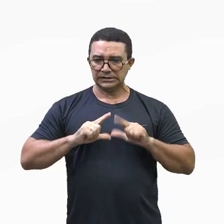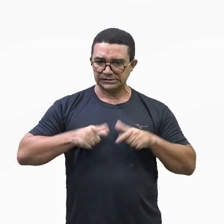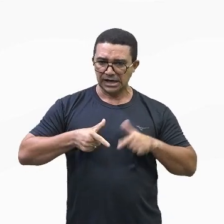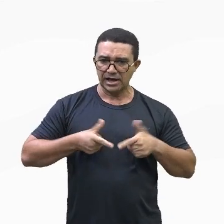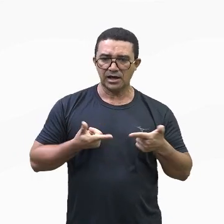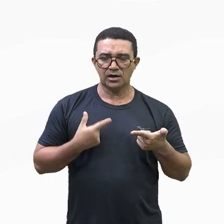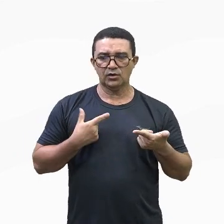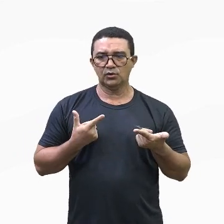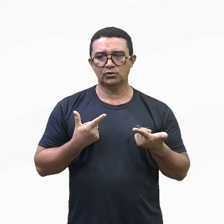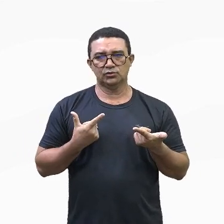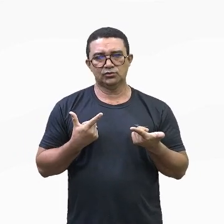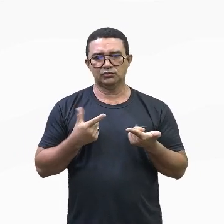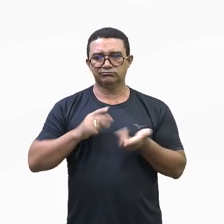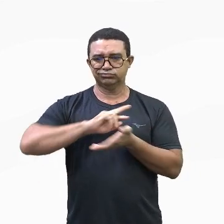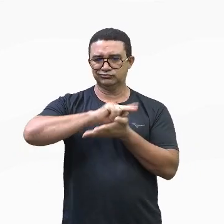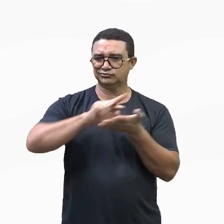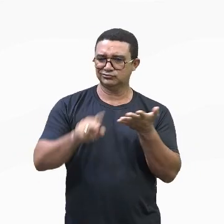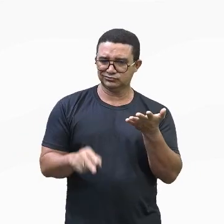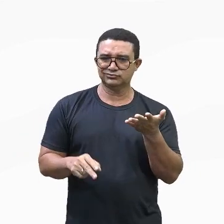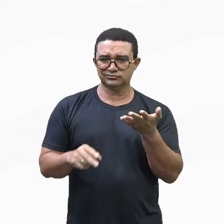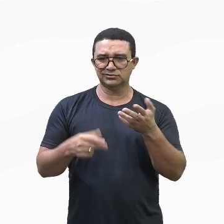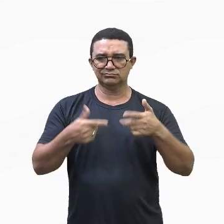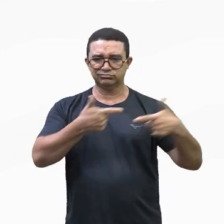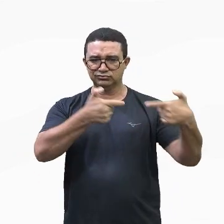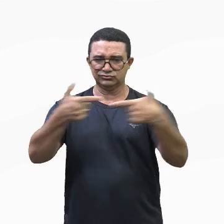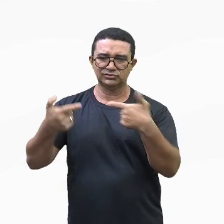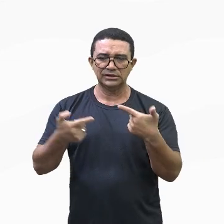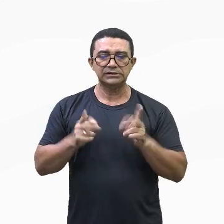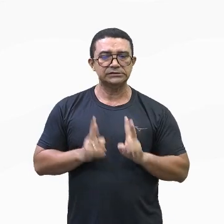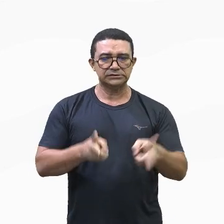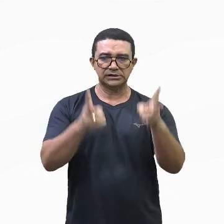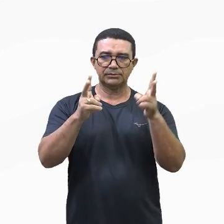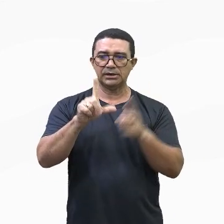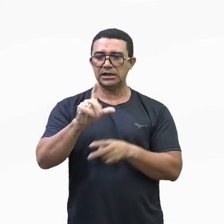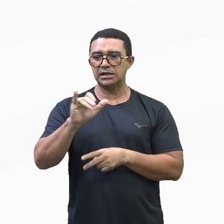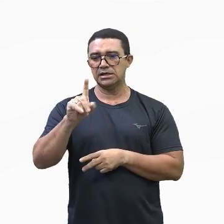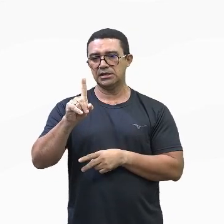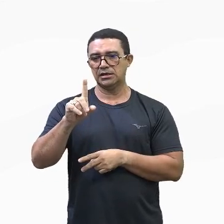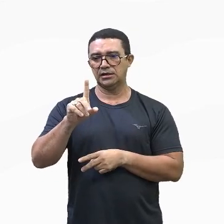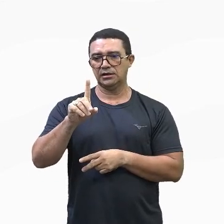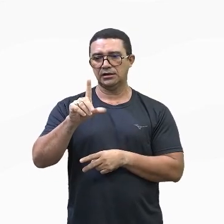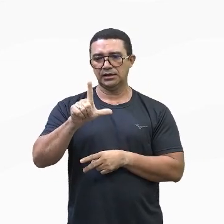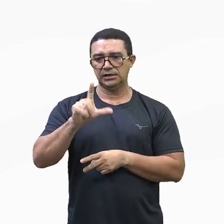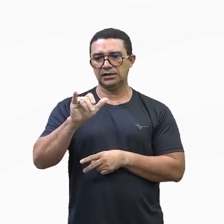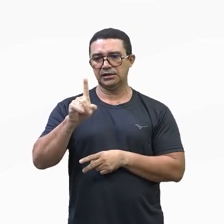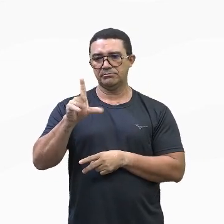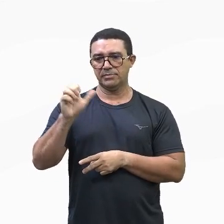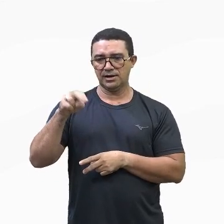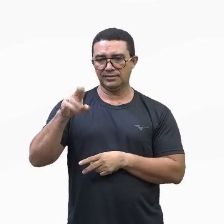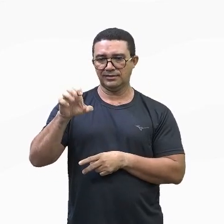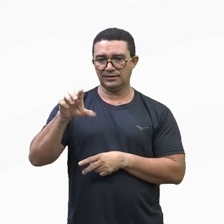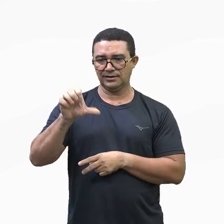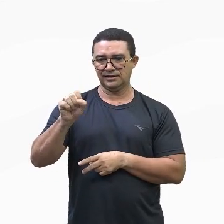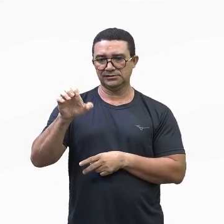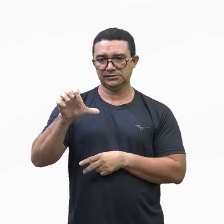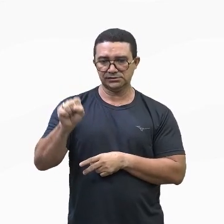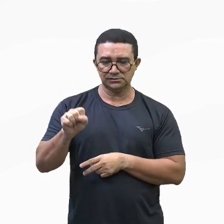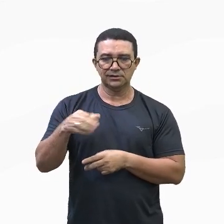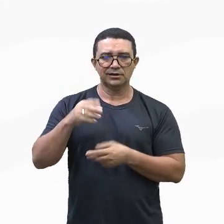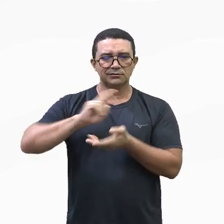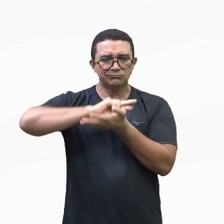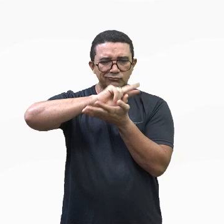Hamas, Hezbollah, faixa de Gaza, os povos palestinos, os libaneses, né? Que é uma composição de vários grupos